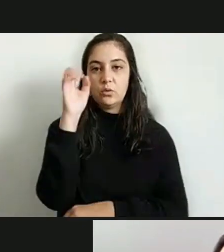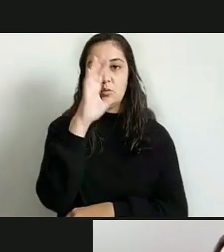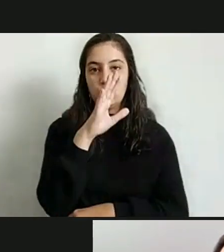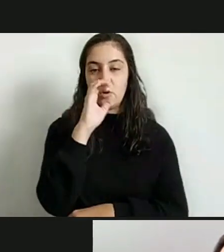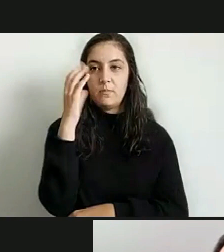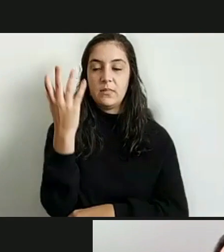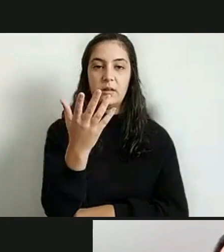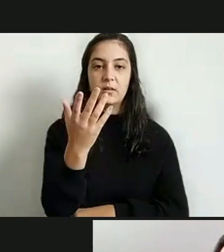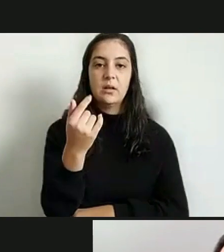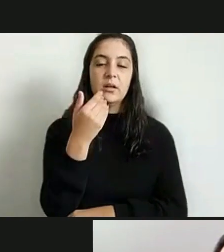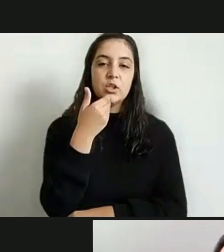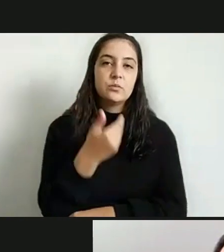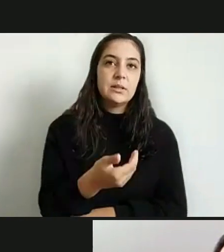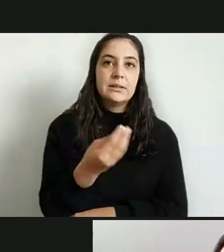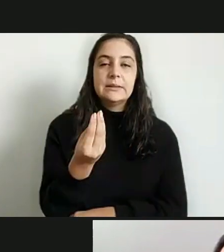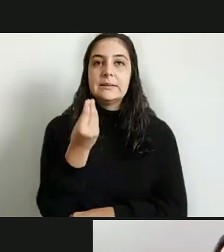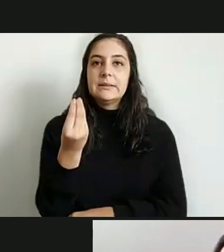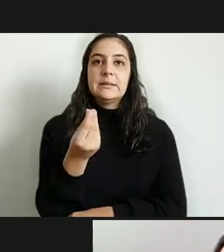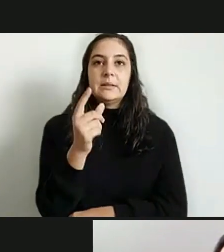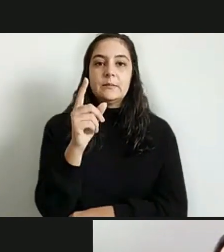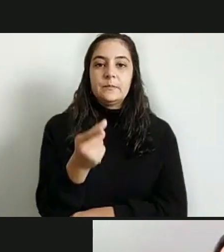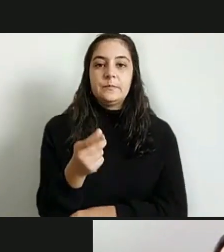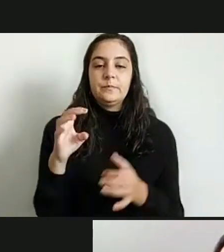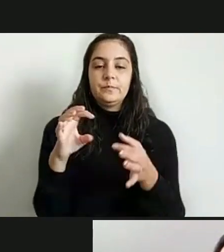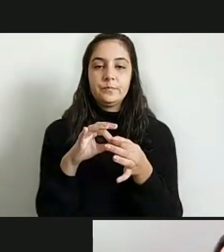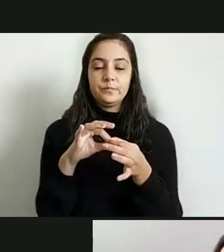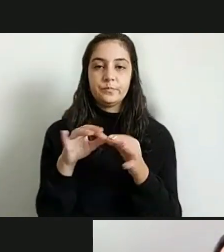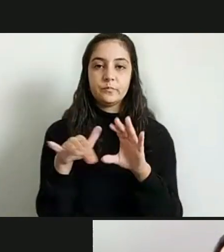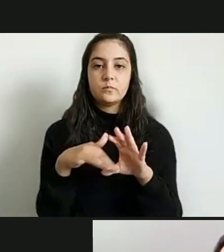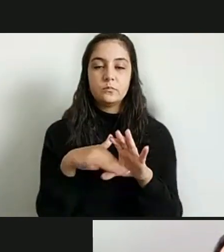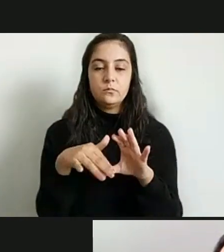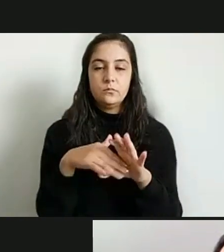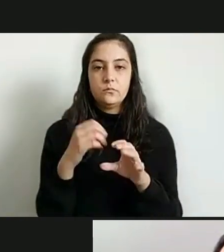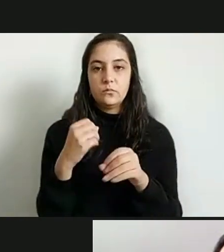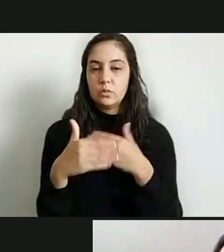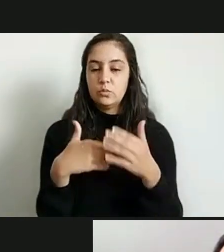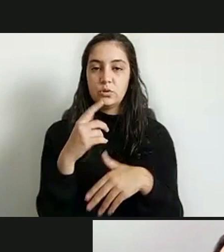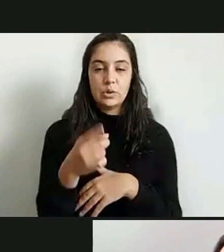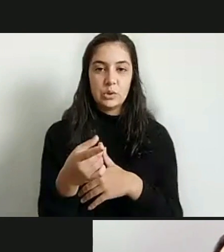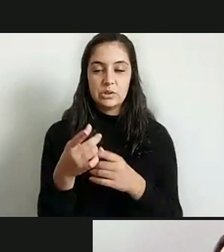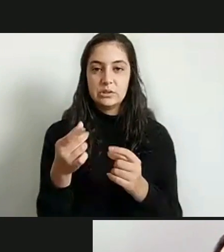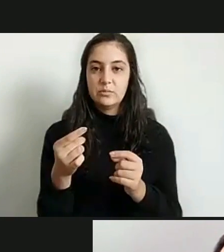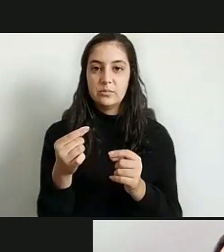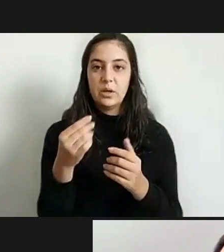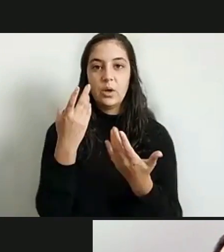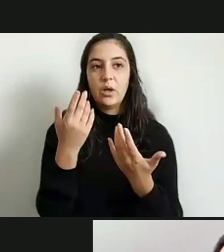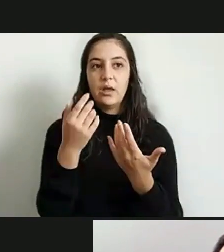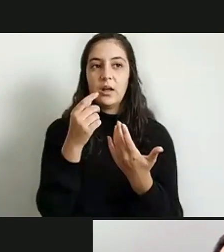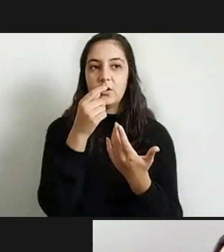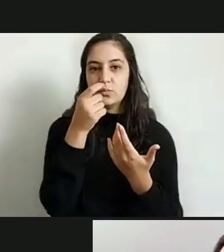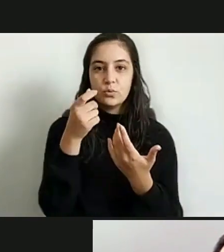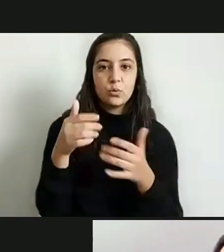qual é que é a experiência que tem da participação neste tipo de processos? E as pessoas abstêm-se de